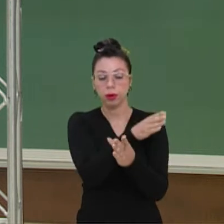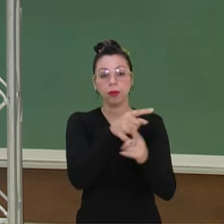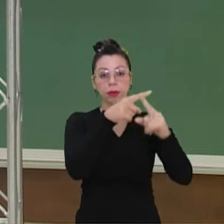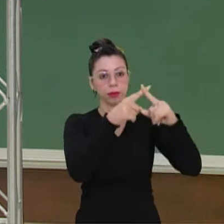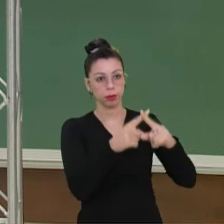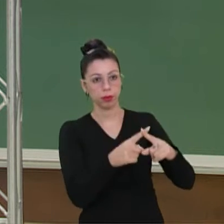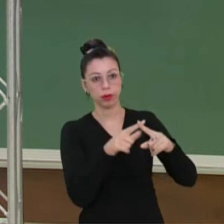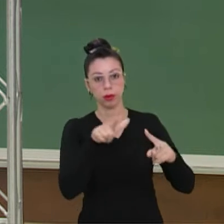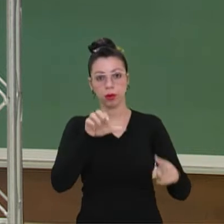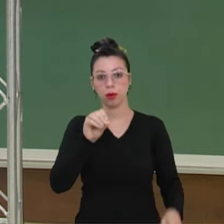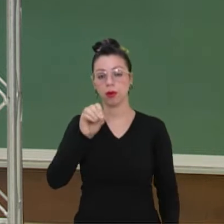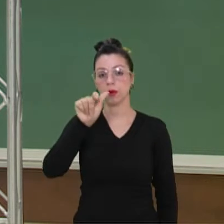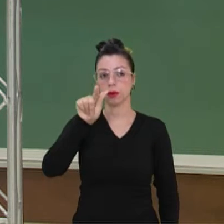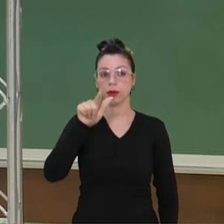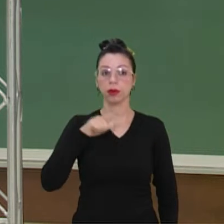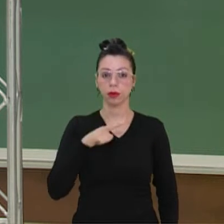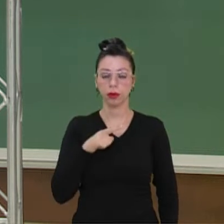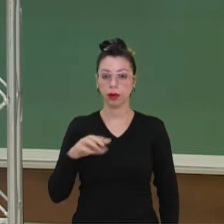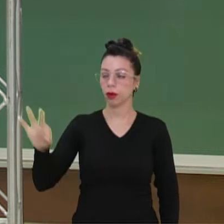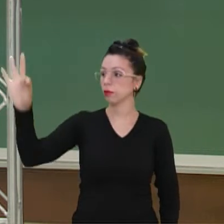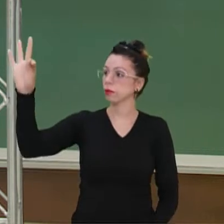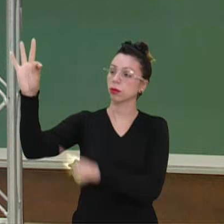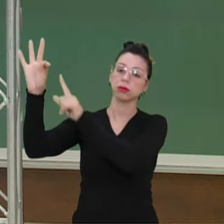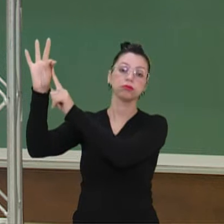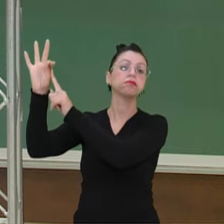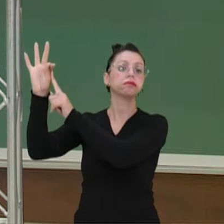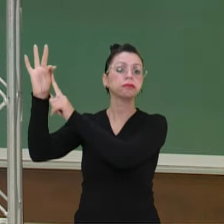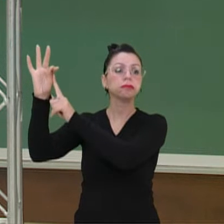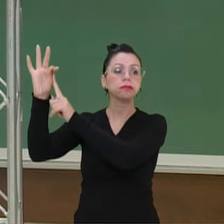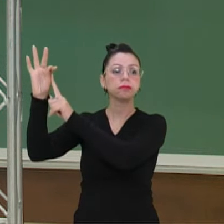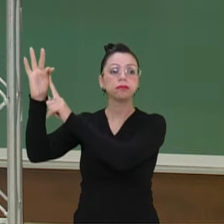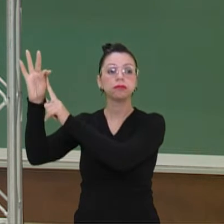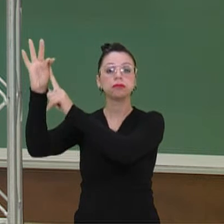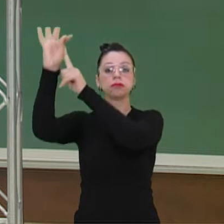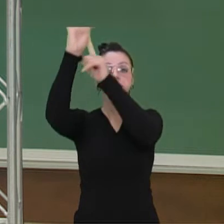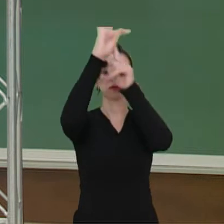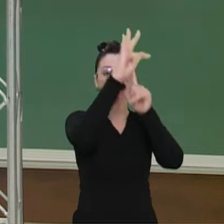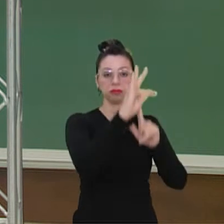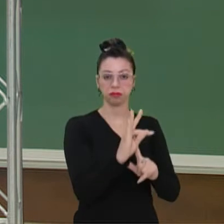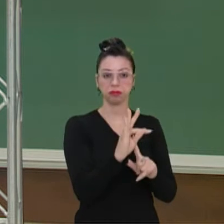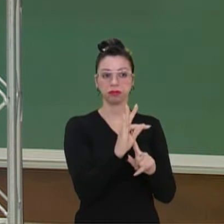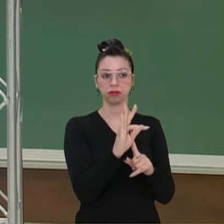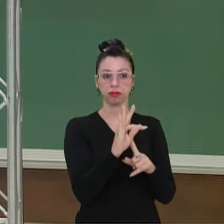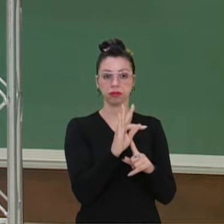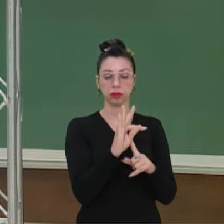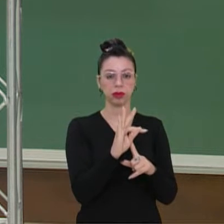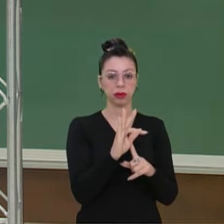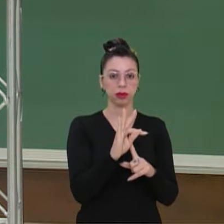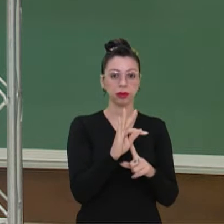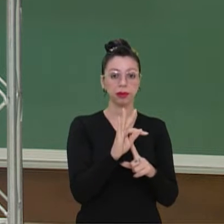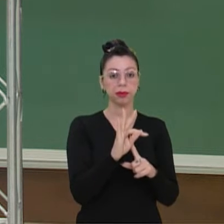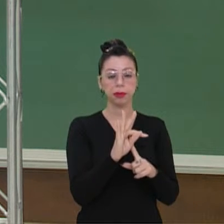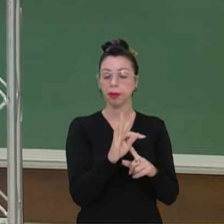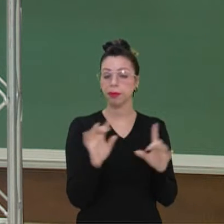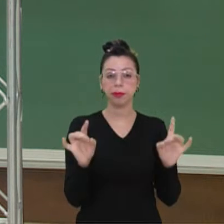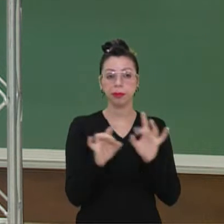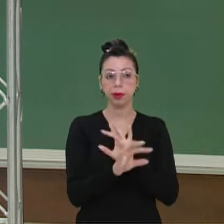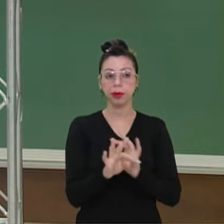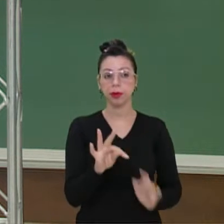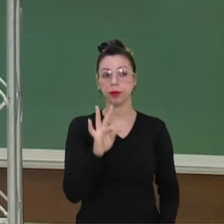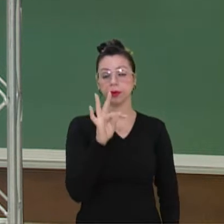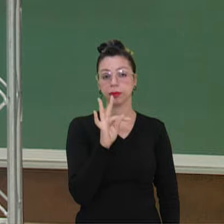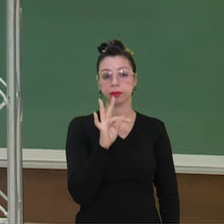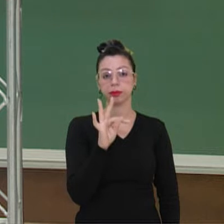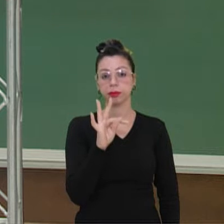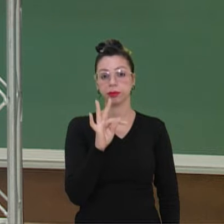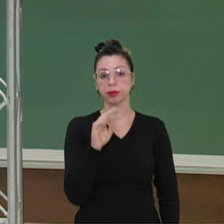ó, não temos um expoente aqui, ó, que é o T. Então, ó, o que vai acontecer? Uau, ele passou para cá, ó, T. Pronto, ó, log de 12